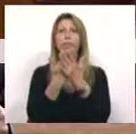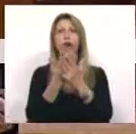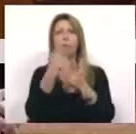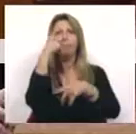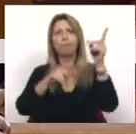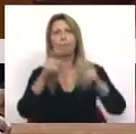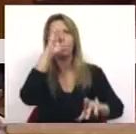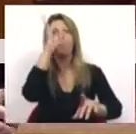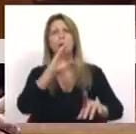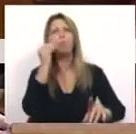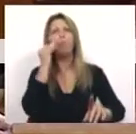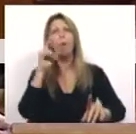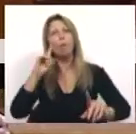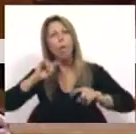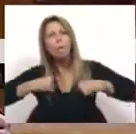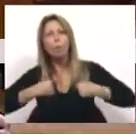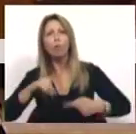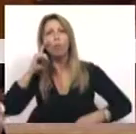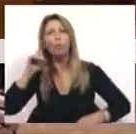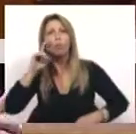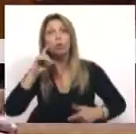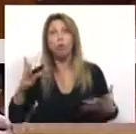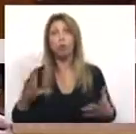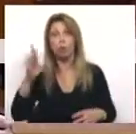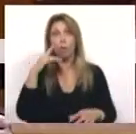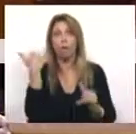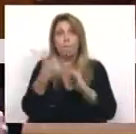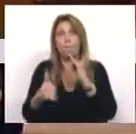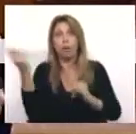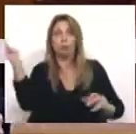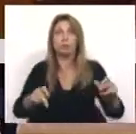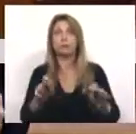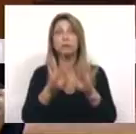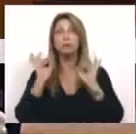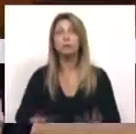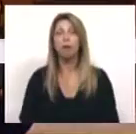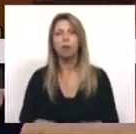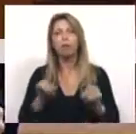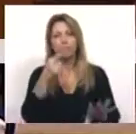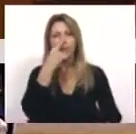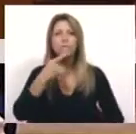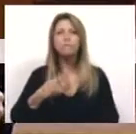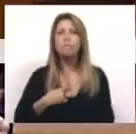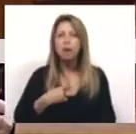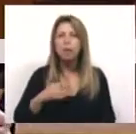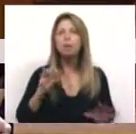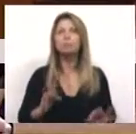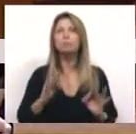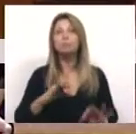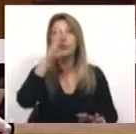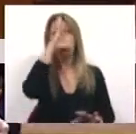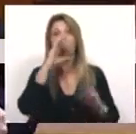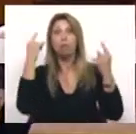quando perigos desta natureza nos batem à porta. Esta é, com efeito, uma falha que o Estado tem tido para com